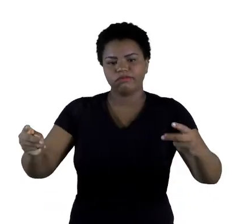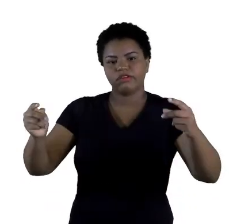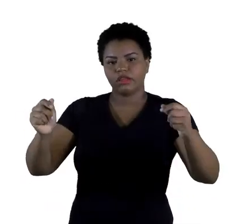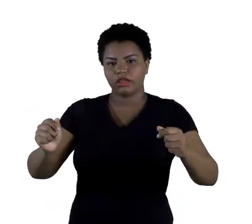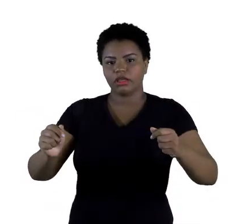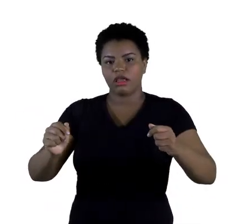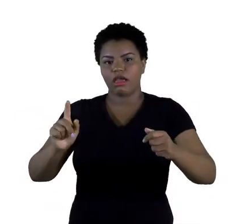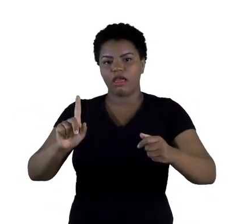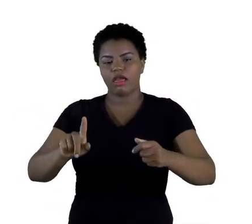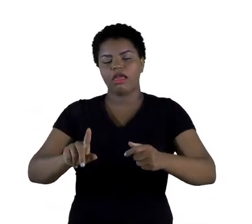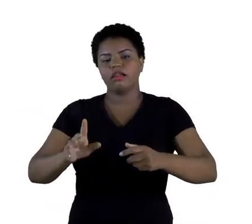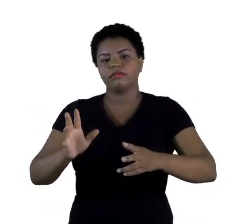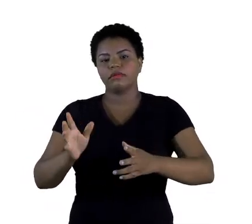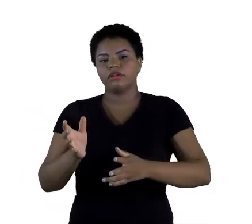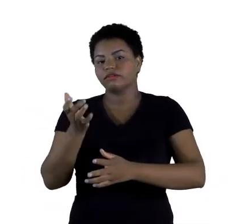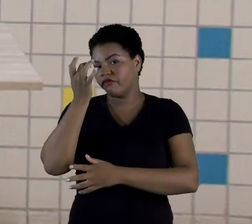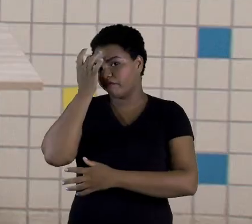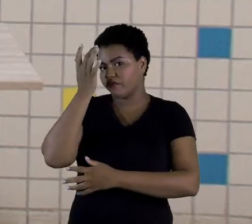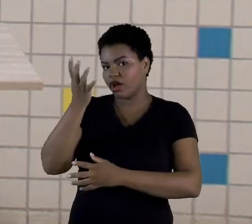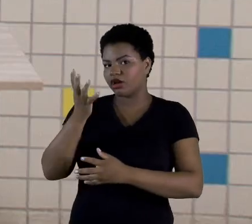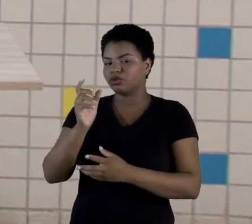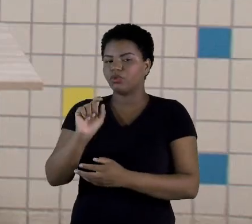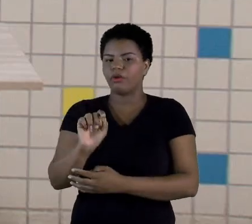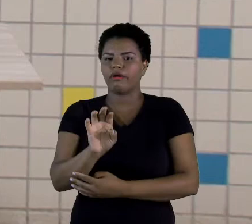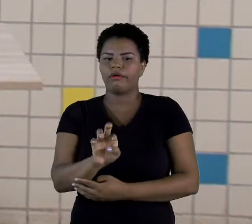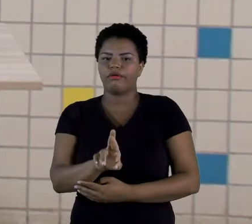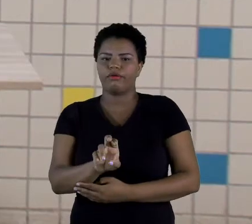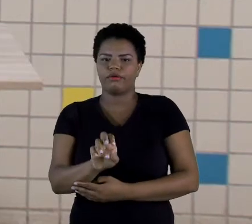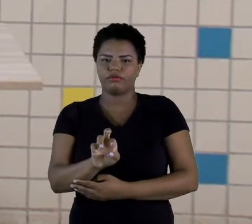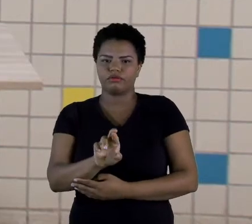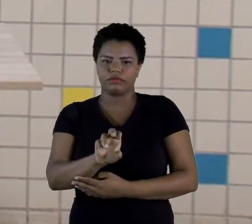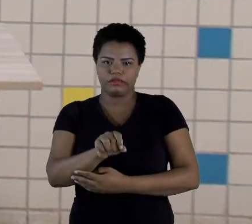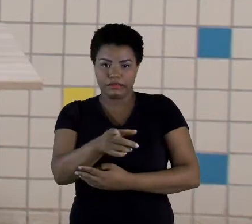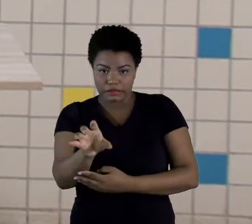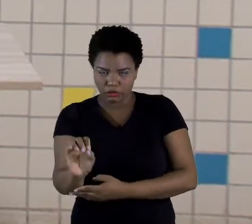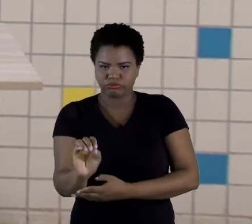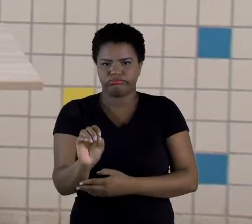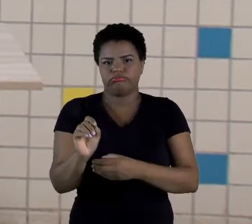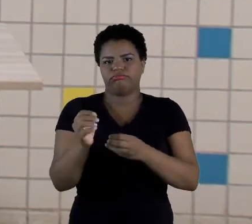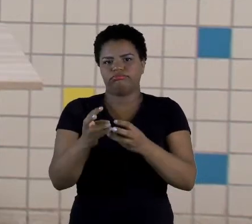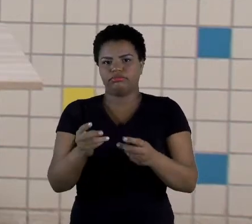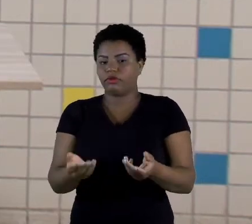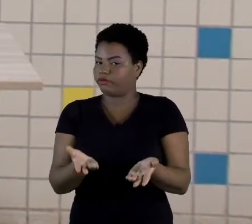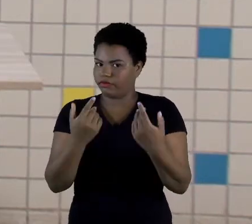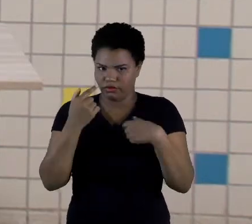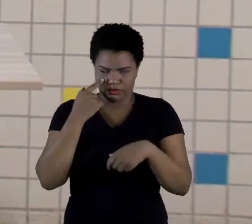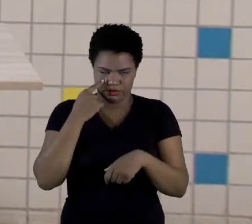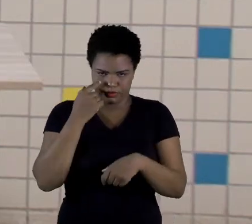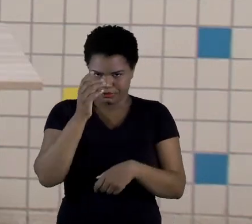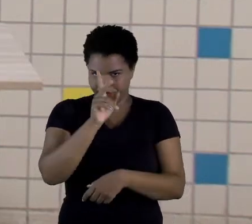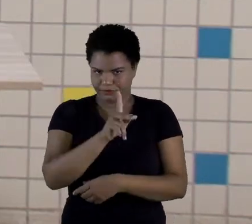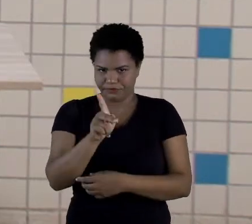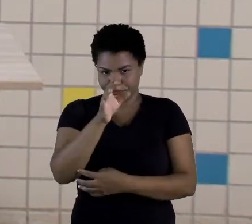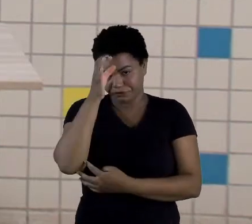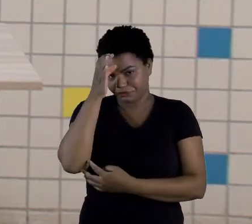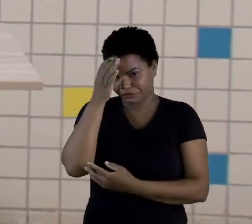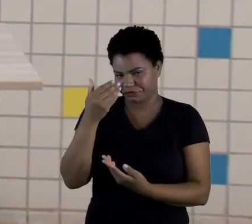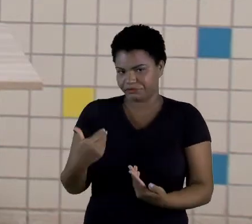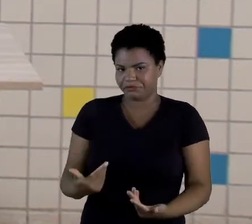tornando-as mais suscetíveis à erosão. Olha só, vem aqui com a tia, com a professora.